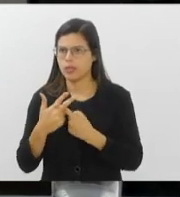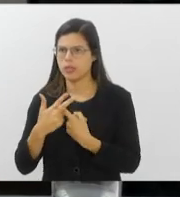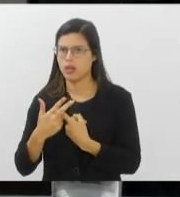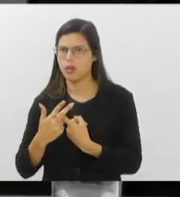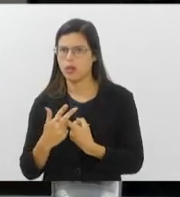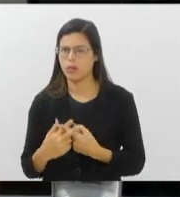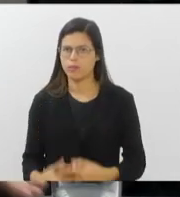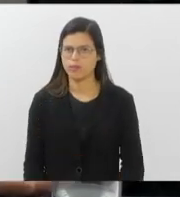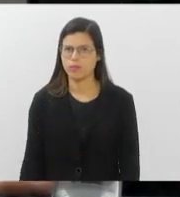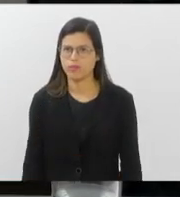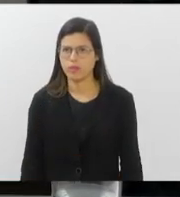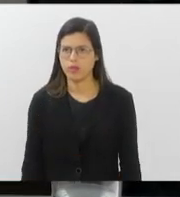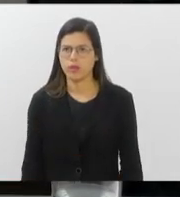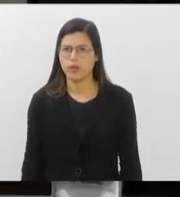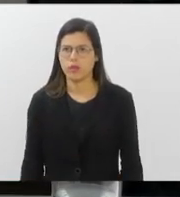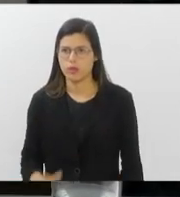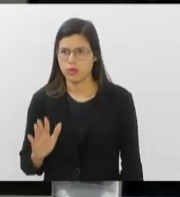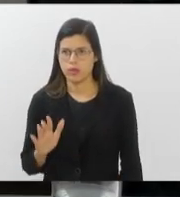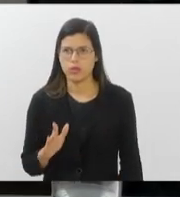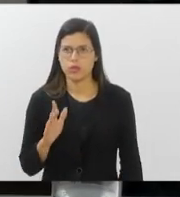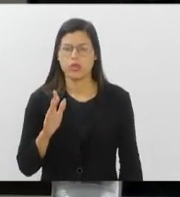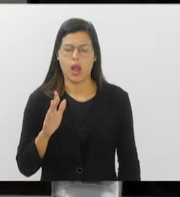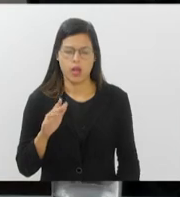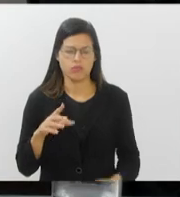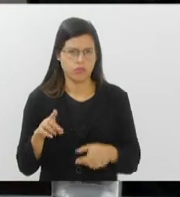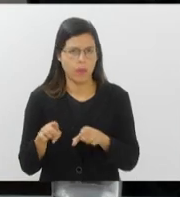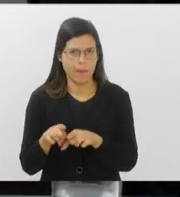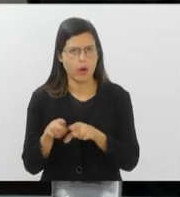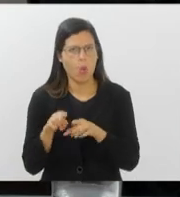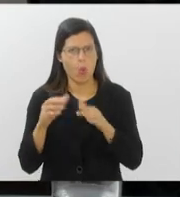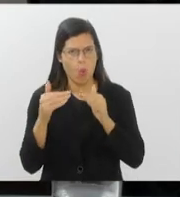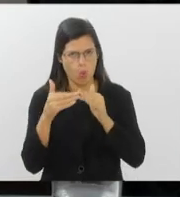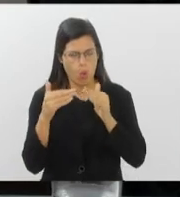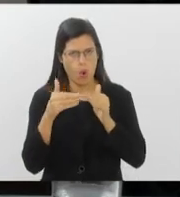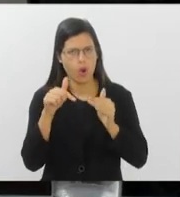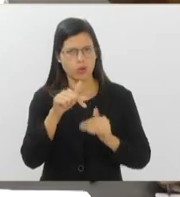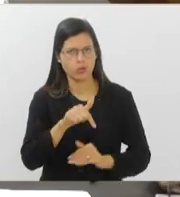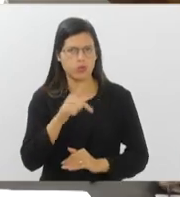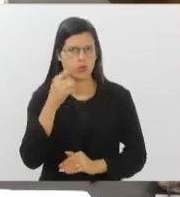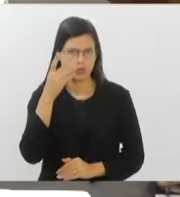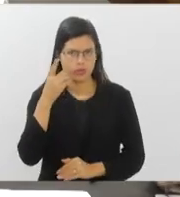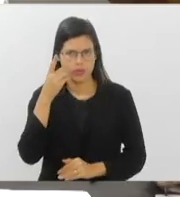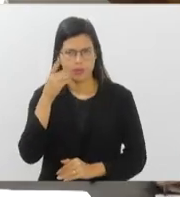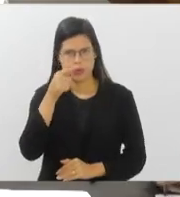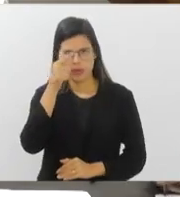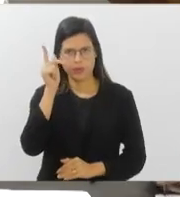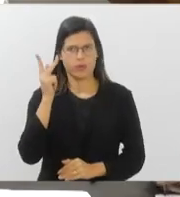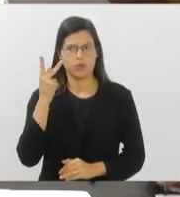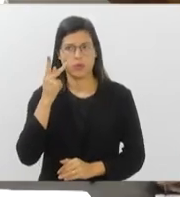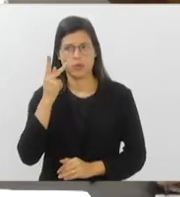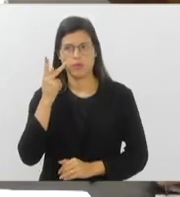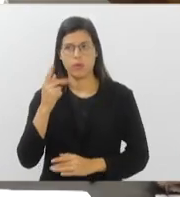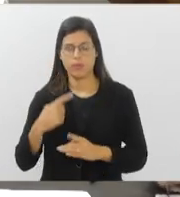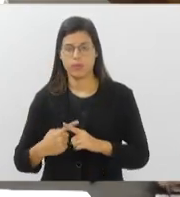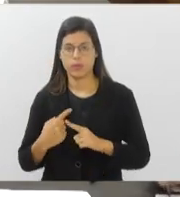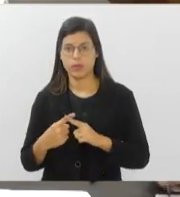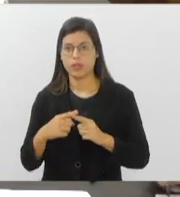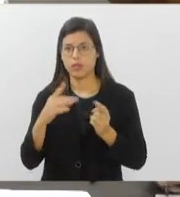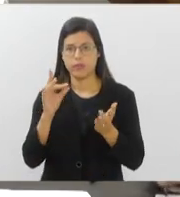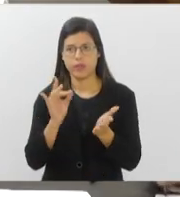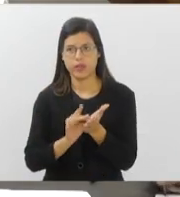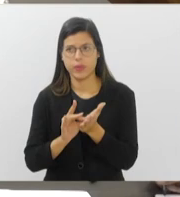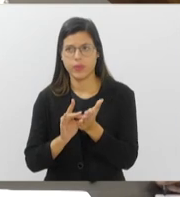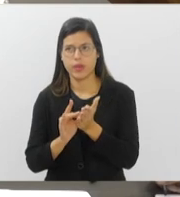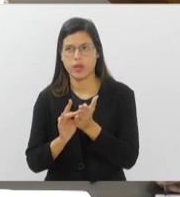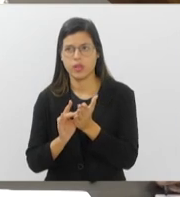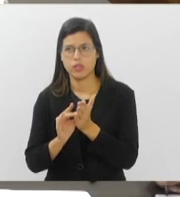me coloco aí também favorável a essa observação de Vossa Excelência, já discutindo a matéria, porque, na realidade, eu adentrei essa